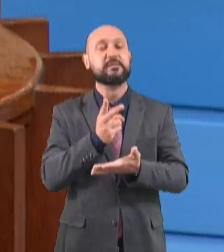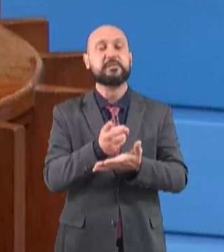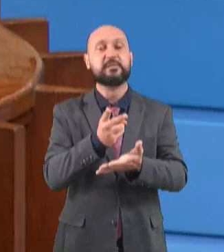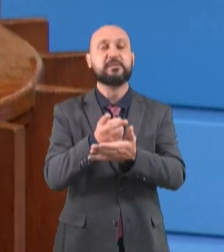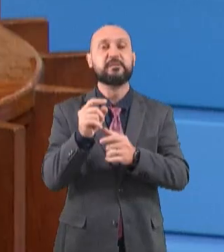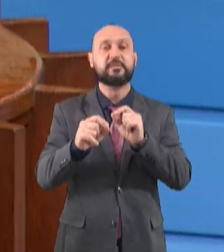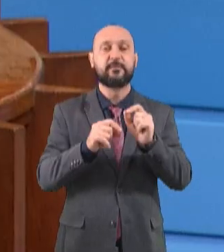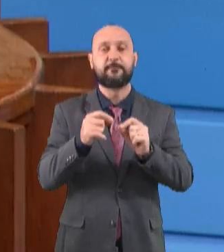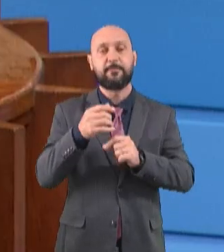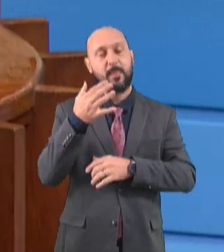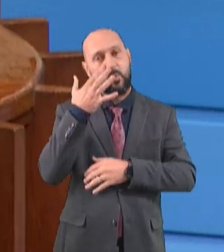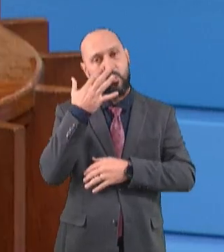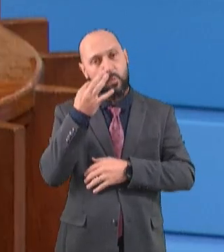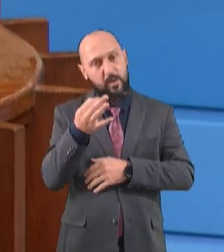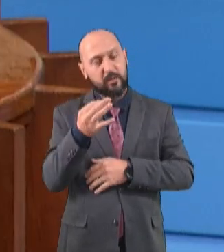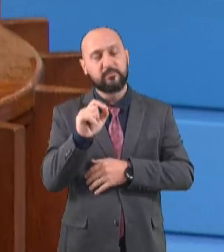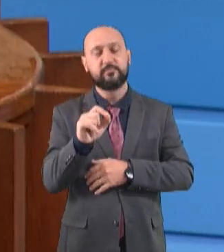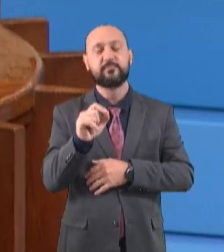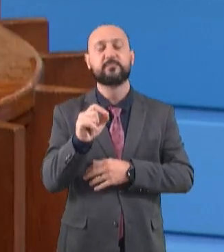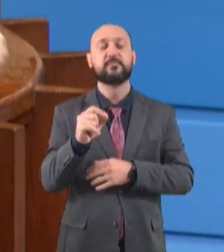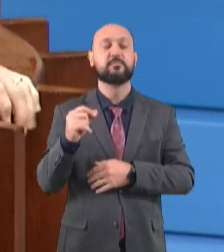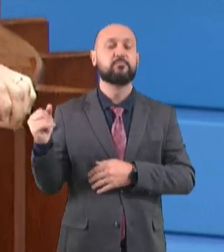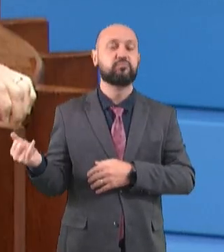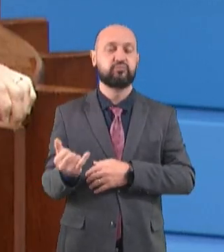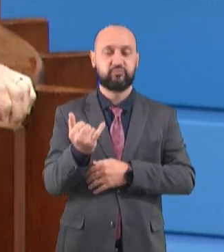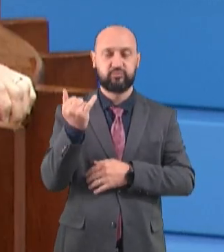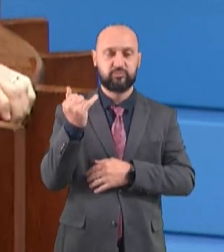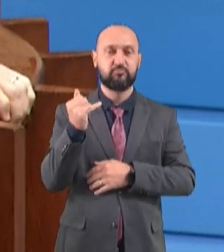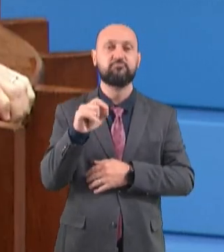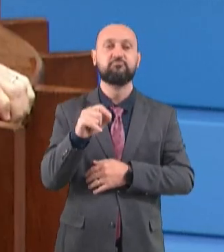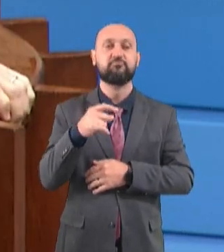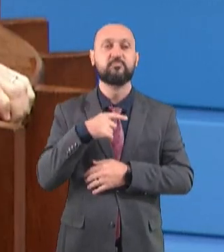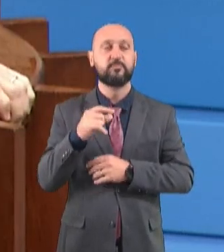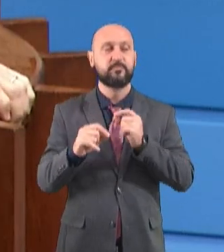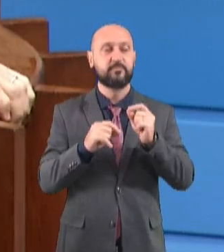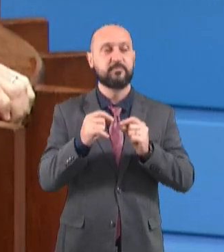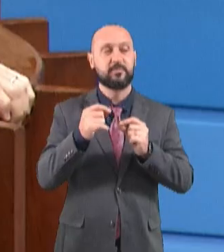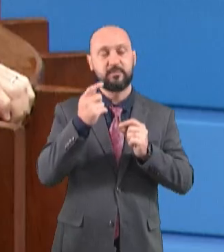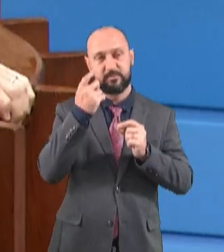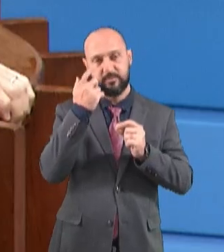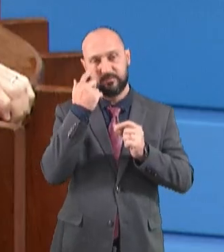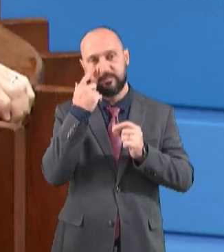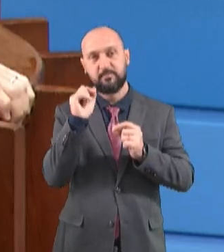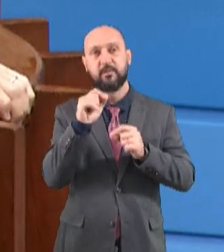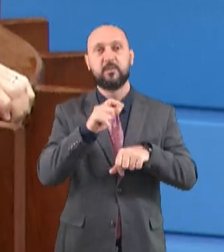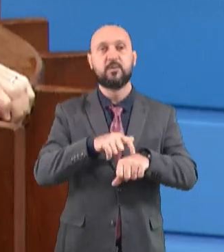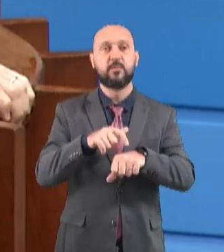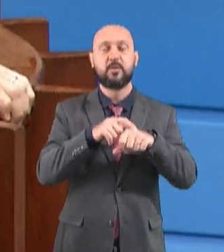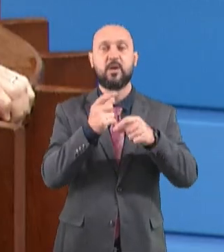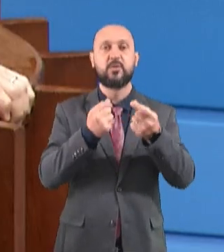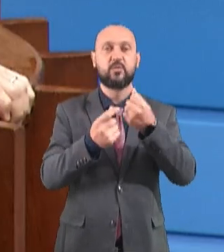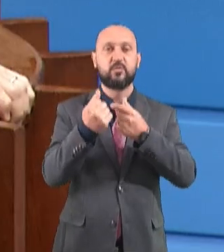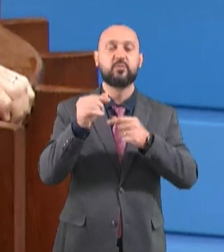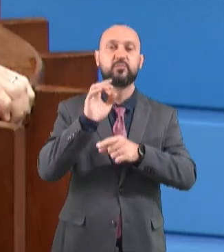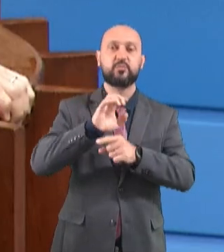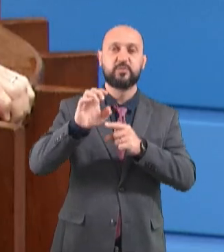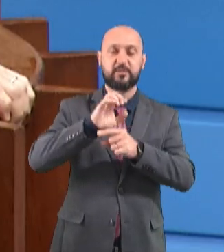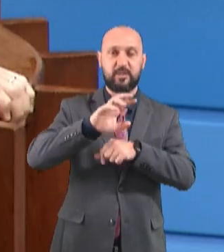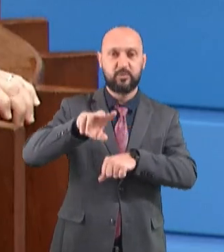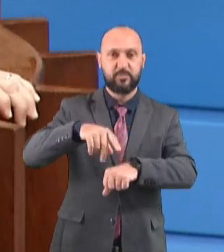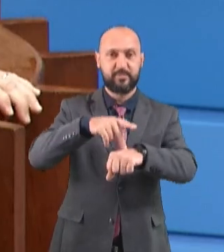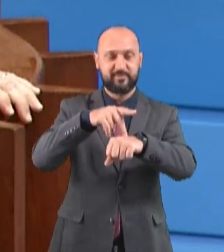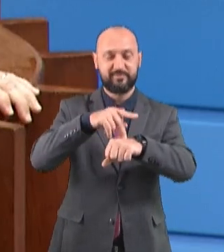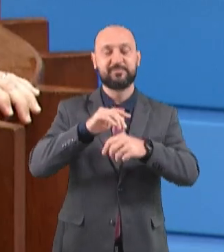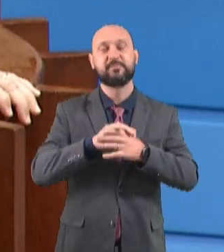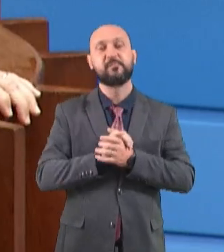sempre, tem tido um olhar muito importante olhando para a situação econômica do Estado e do